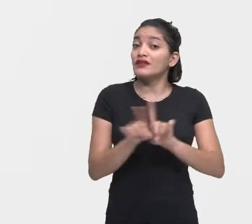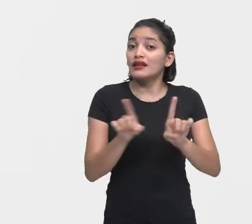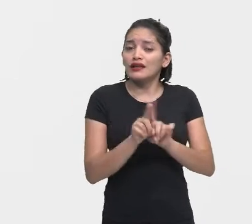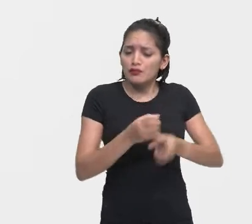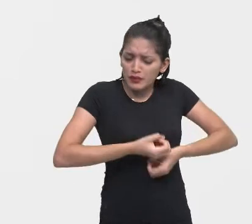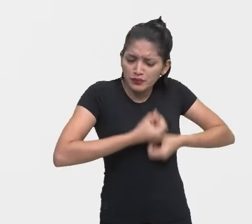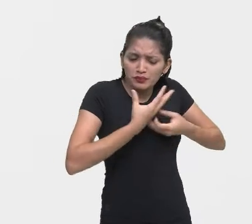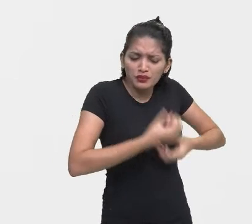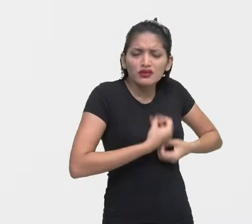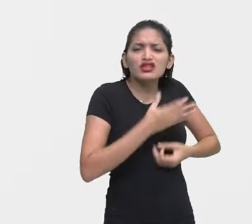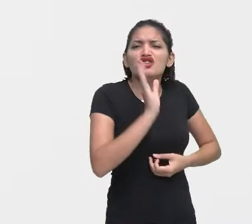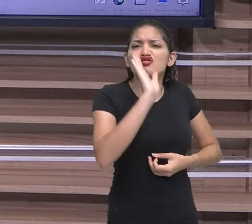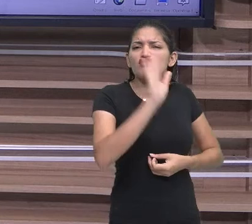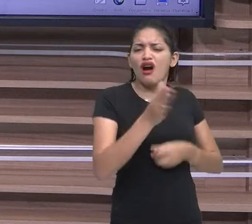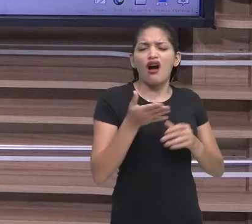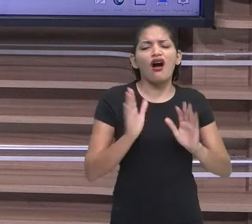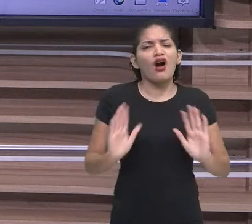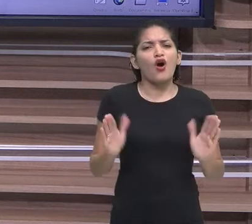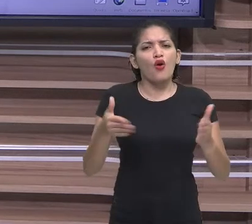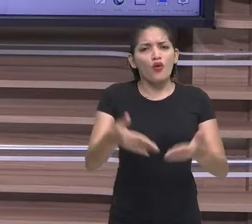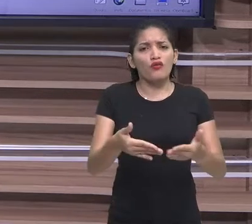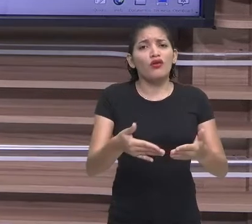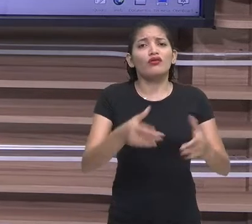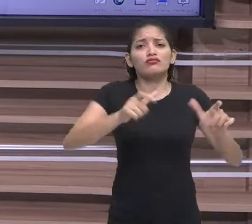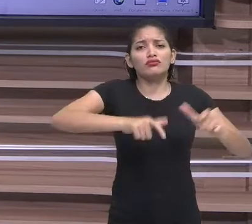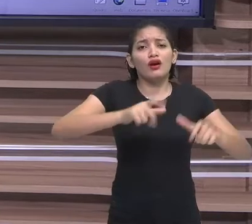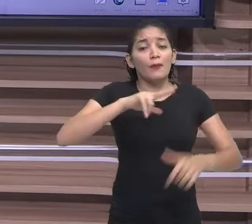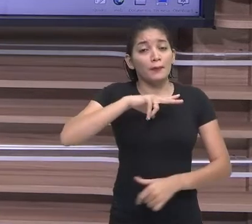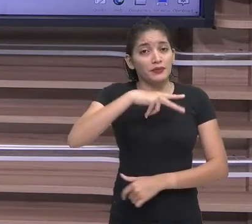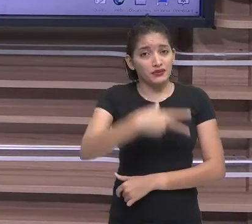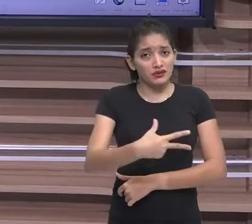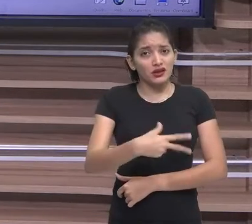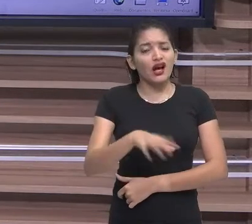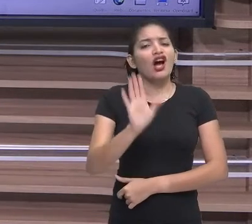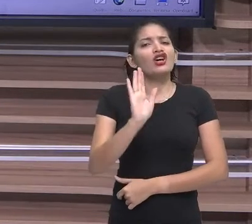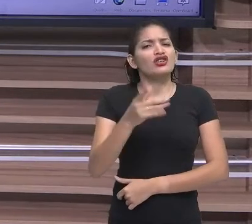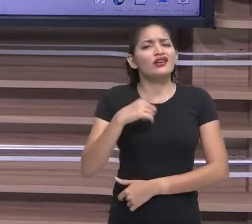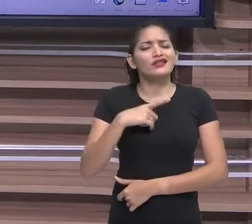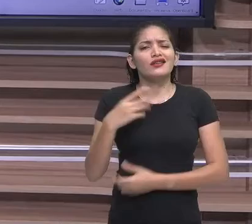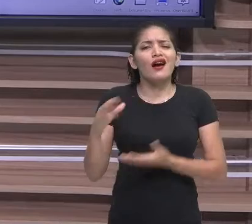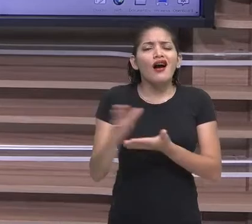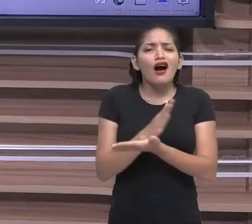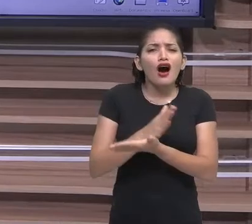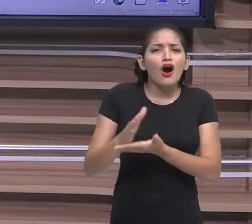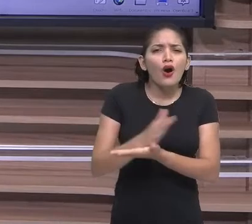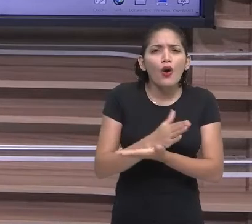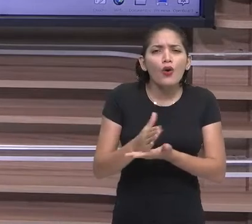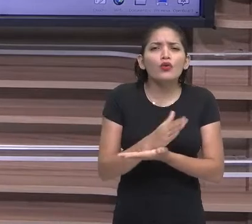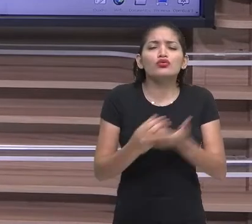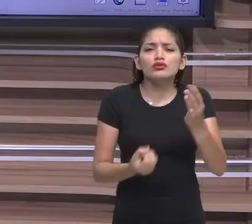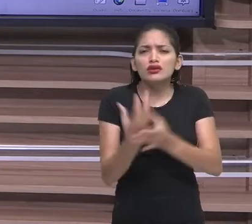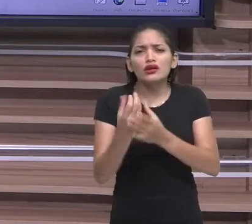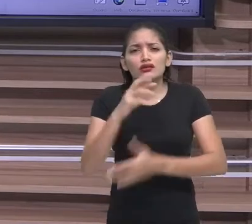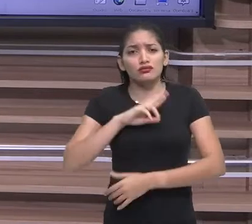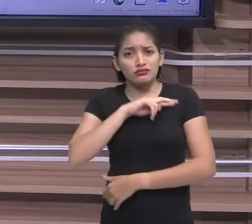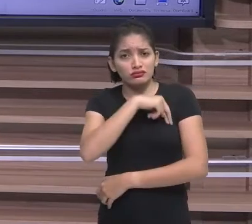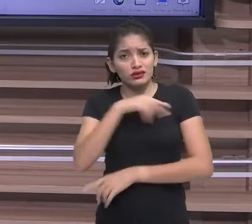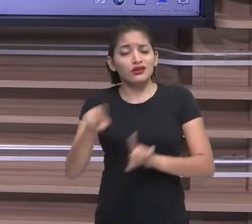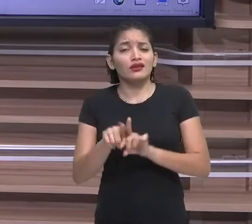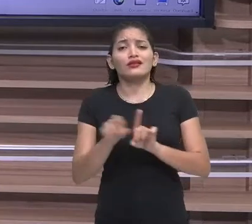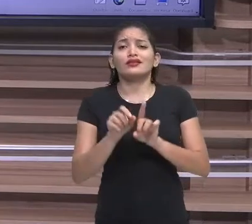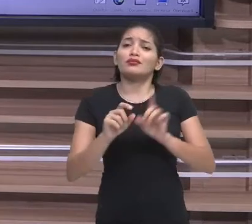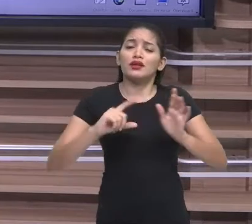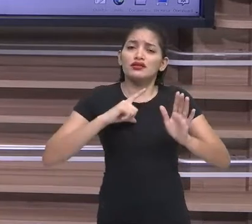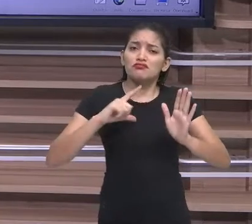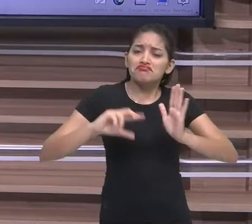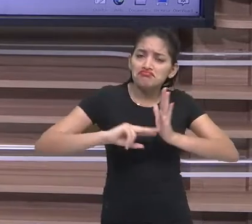literária até então vigente em Portugal, que ainda tínhamos resquícios românticos e simbolistas, né? Então